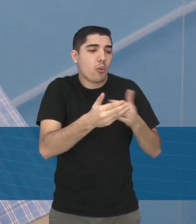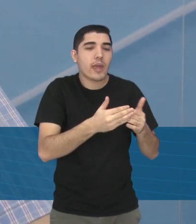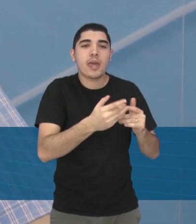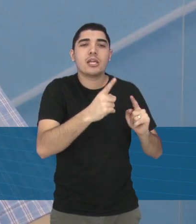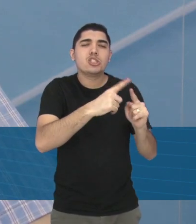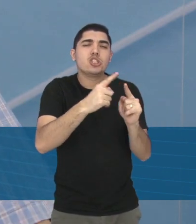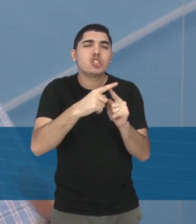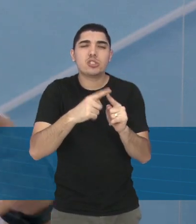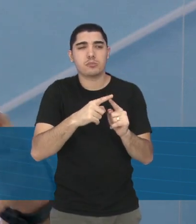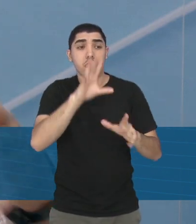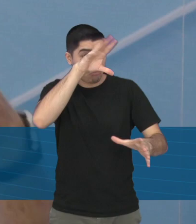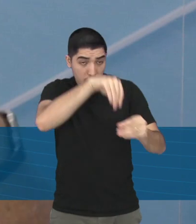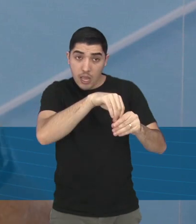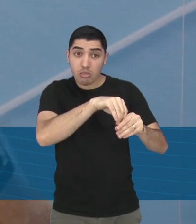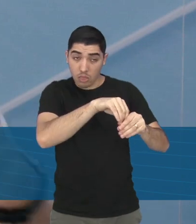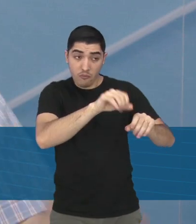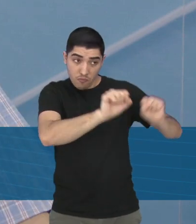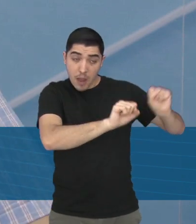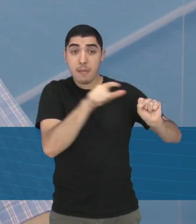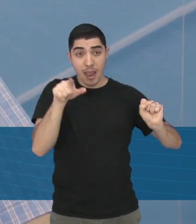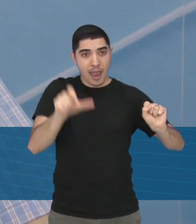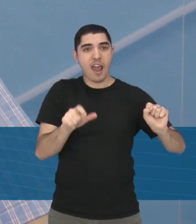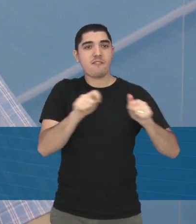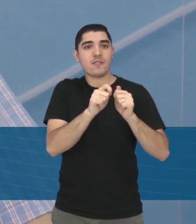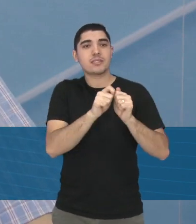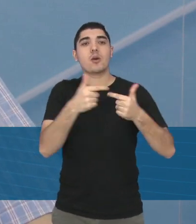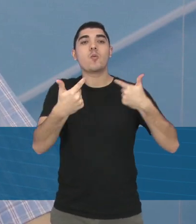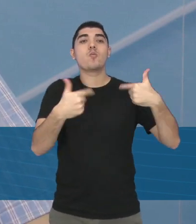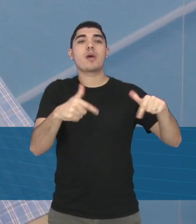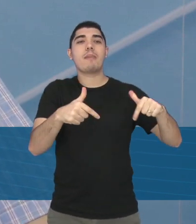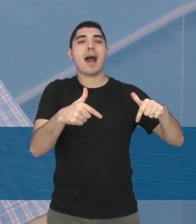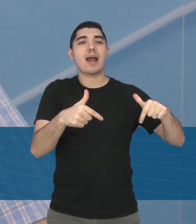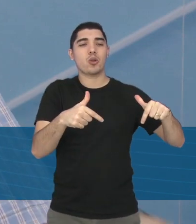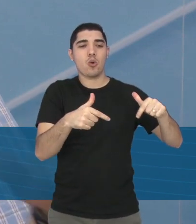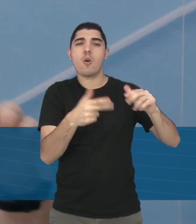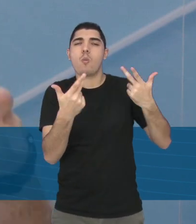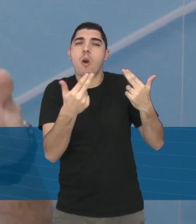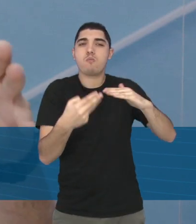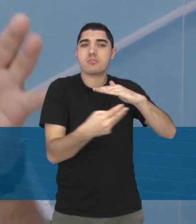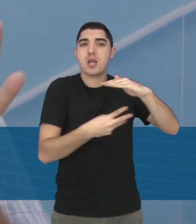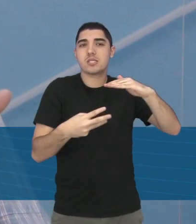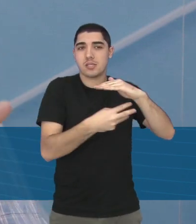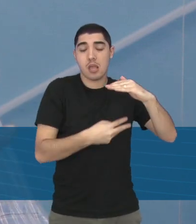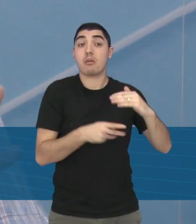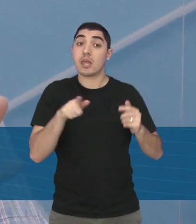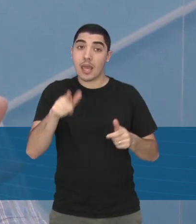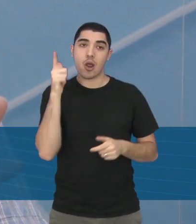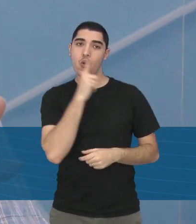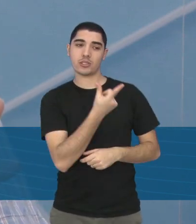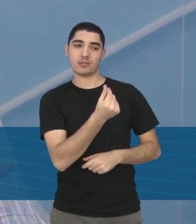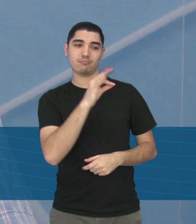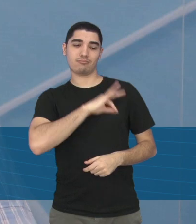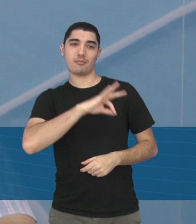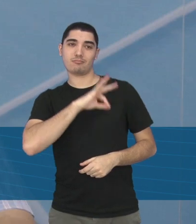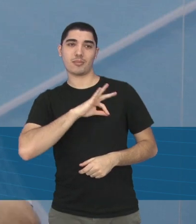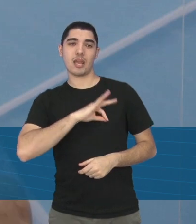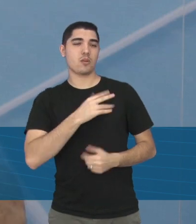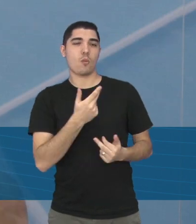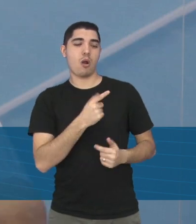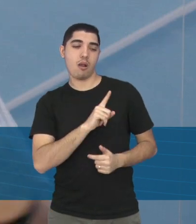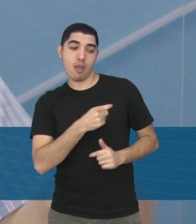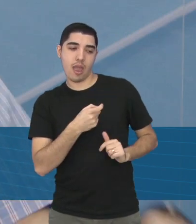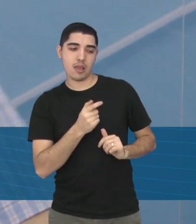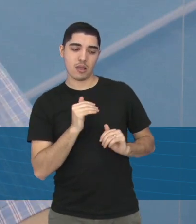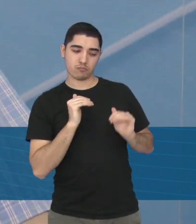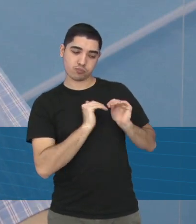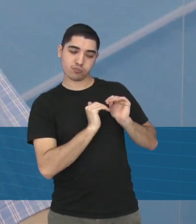coisa nesse sentido, mesmo um artesanato, isso leva a pessoa a ter um ganho extra nesse momento, que pode no futuro se